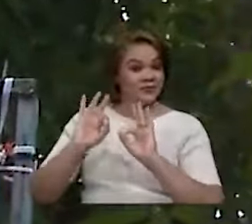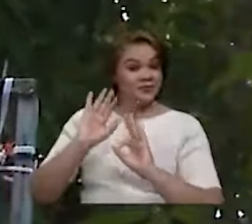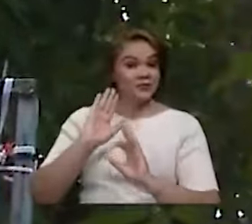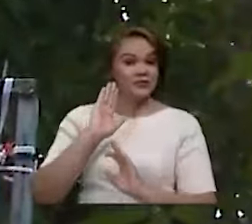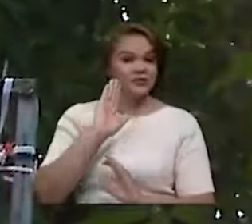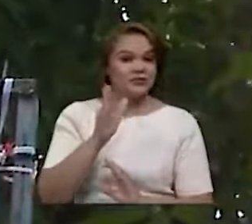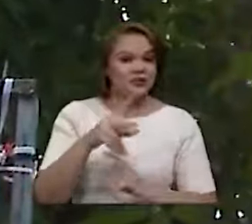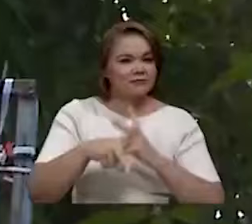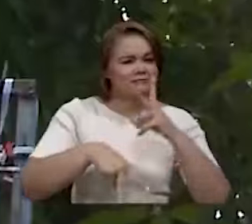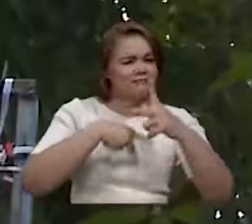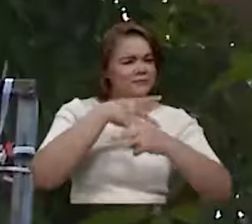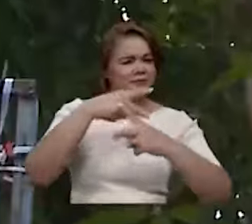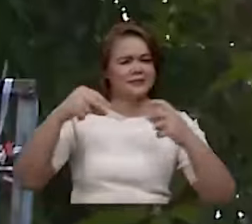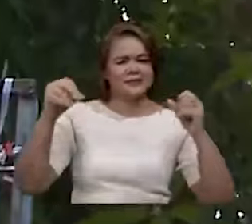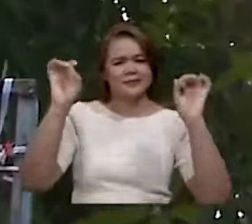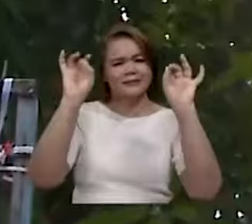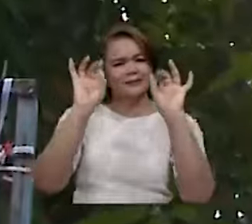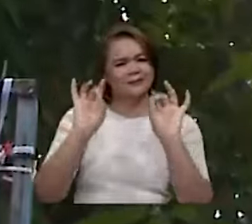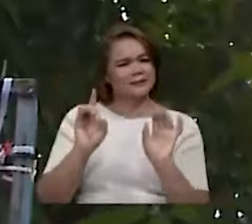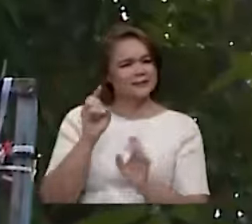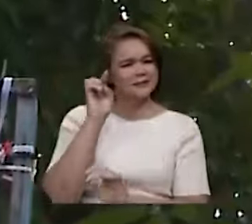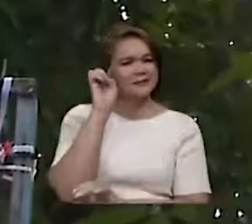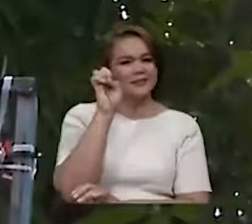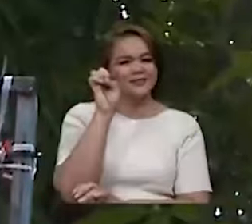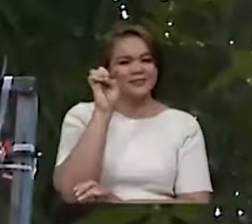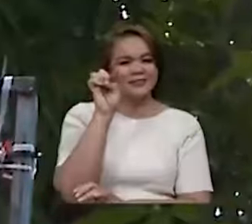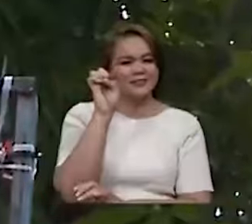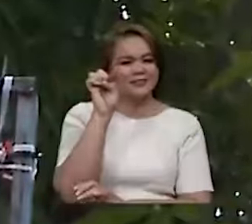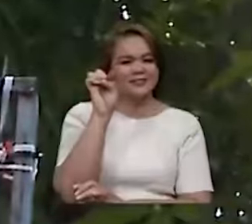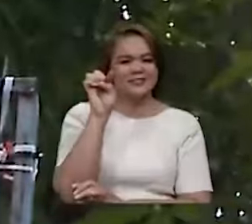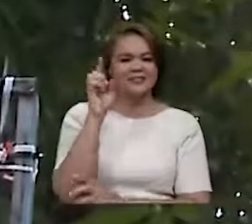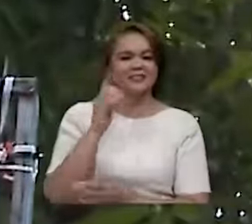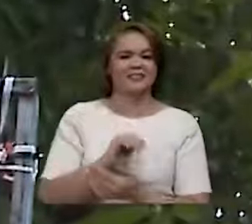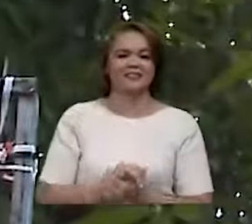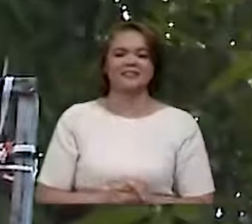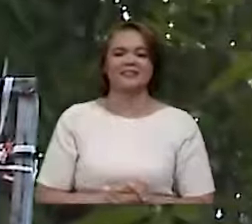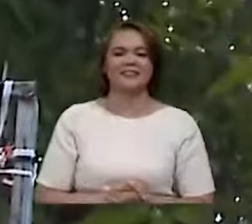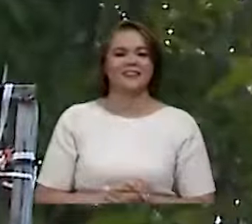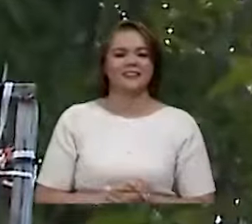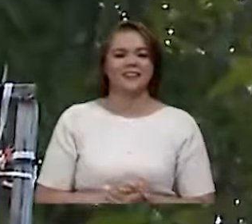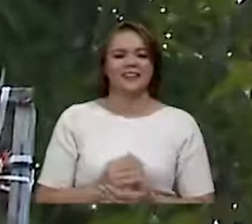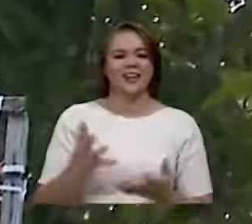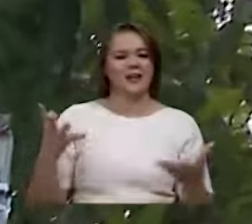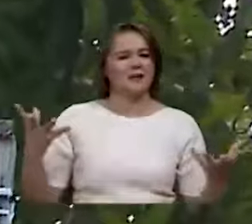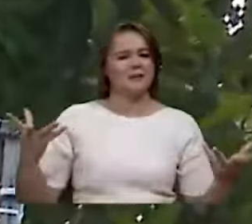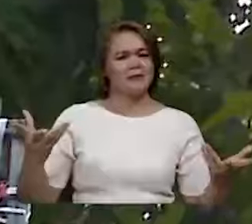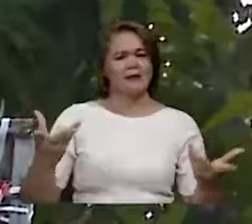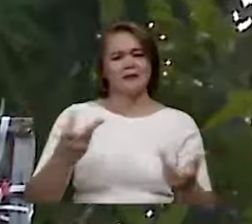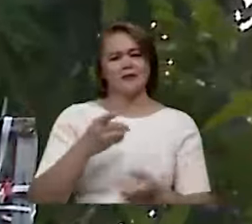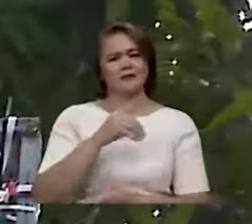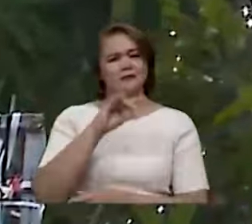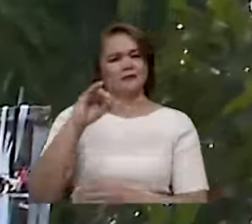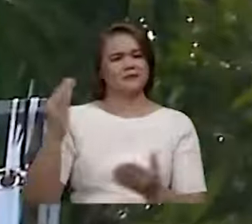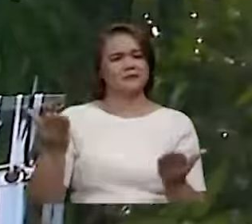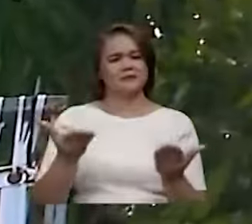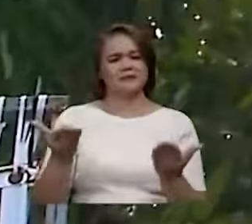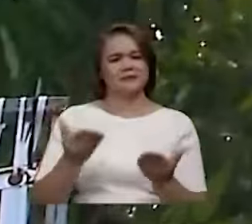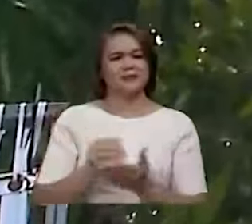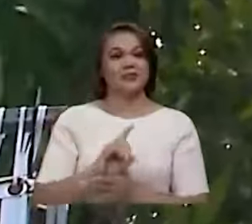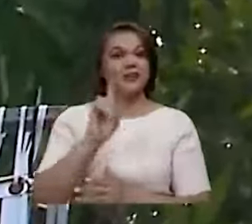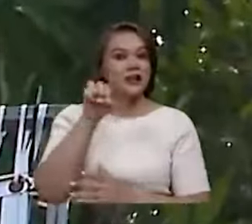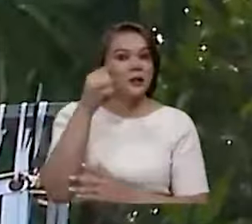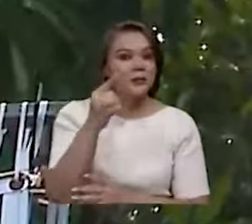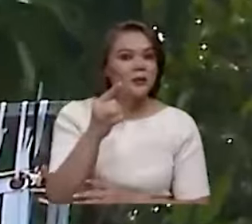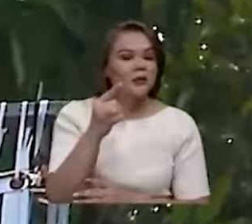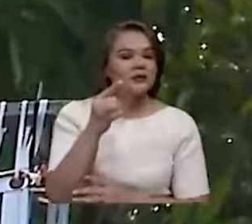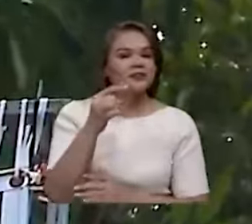assim, ó, nas alturas. Porque o prêmio, que prêmio é esse? Que prêmio maravilhoso é esse? Daqui a pouquinho vou revelar para